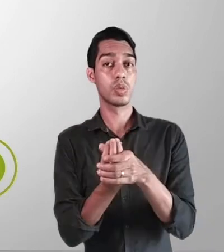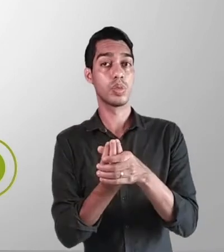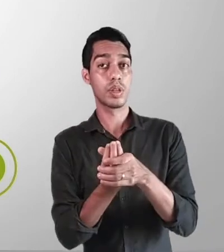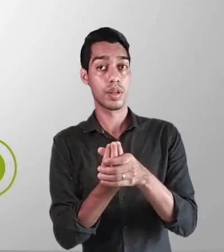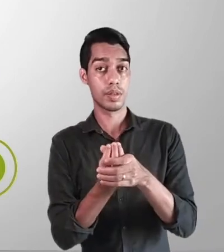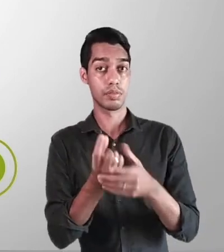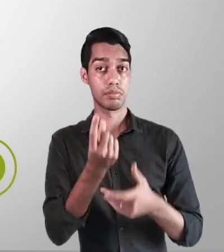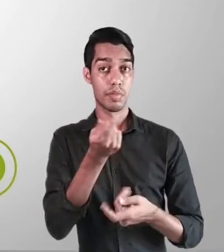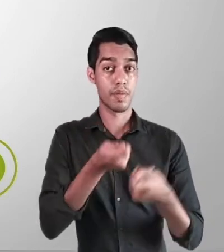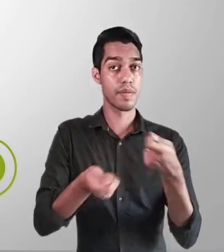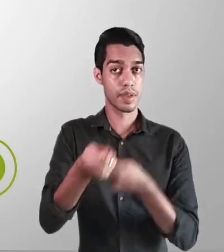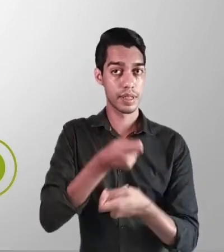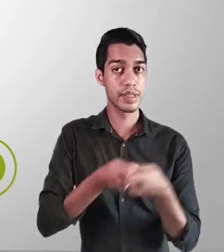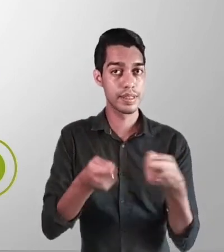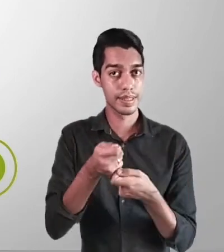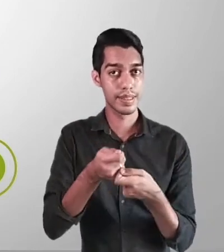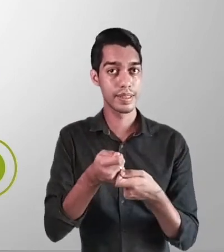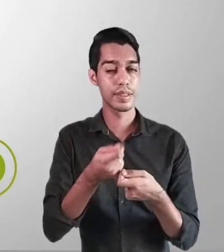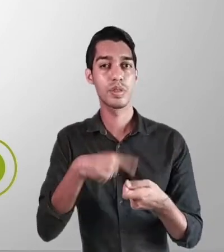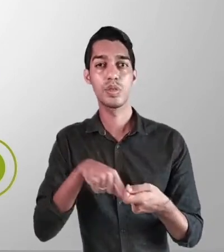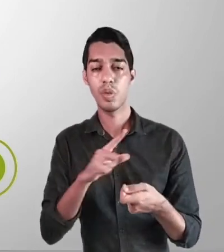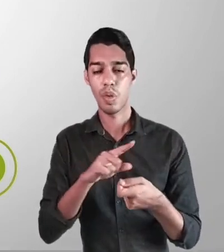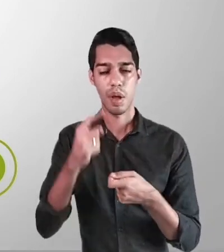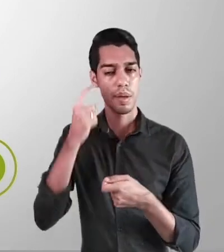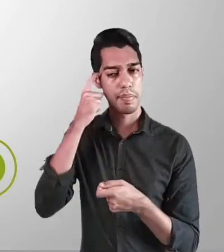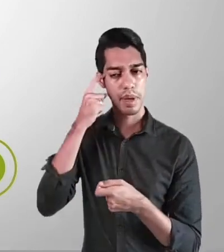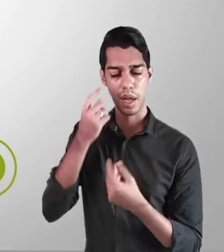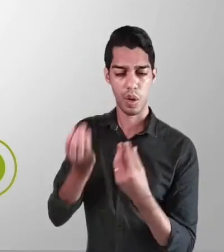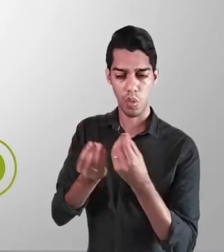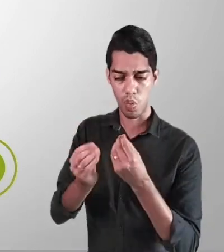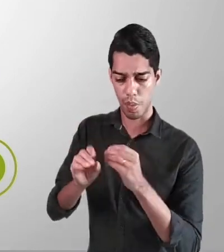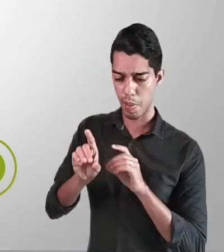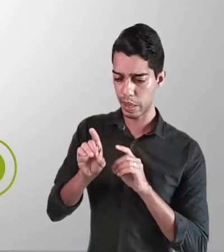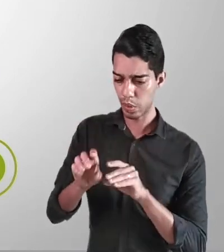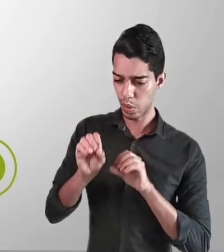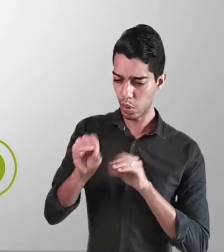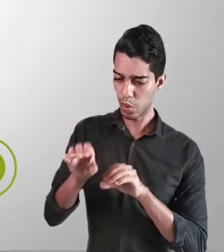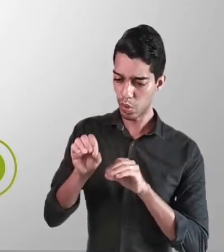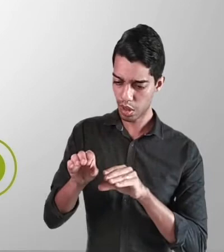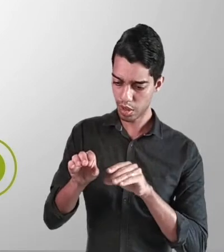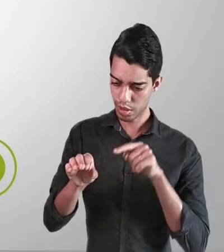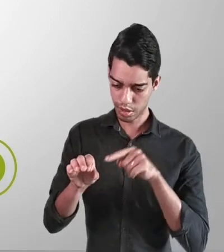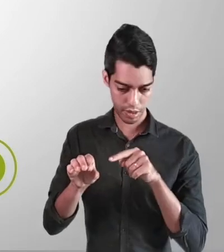é como fazer com que a educação no Brasil consiga